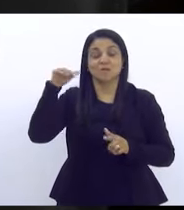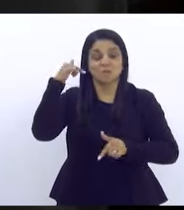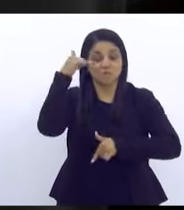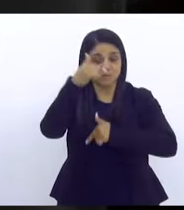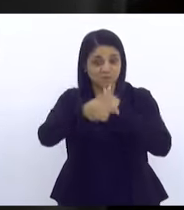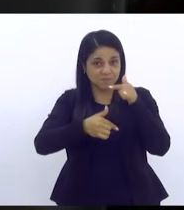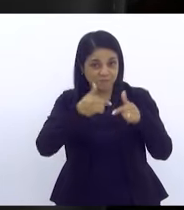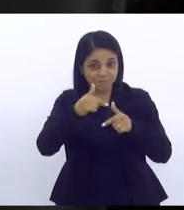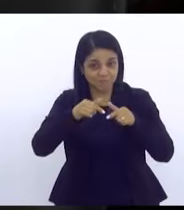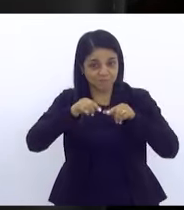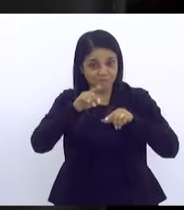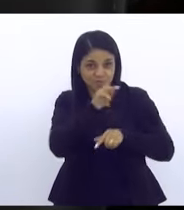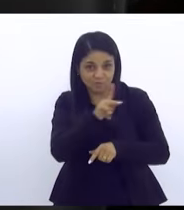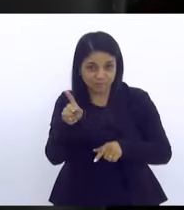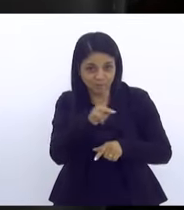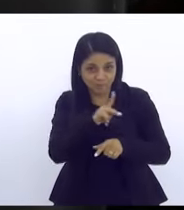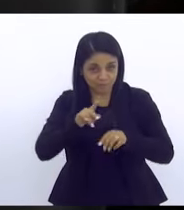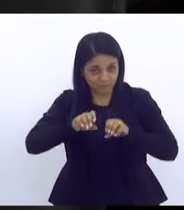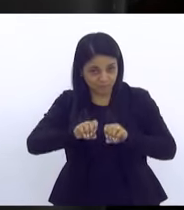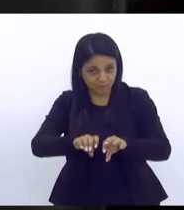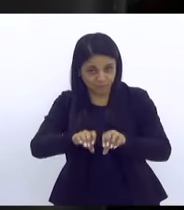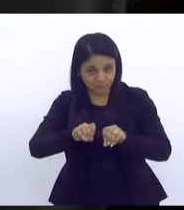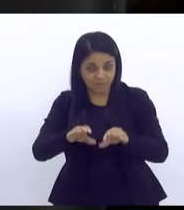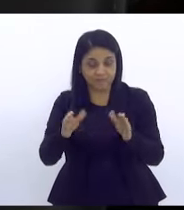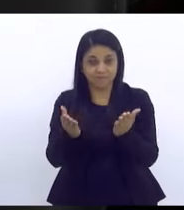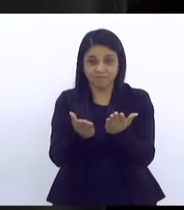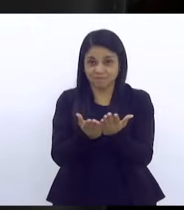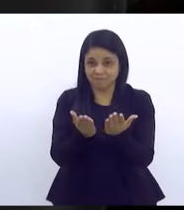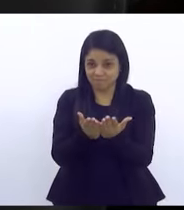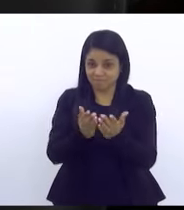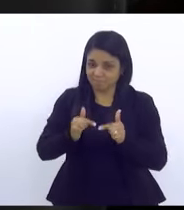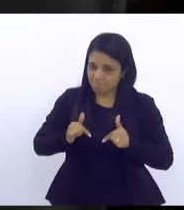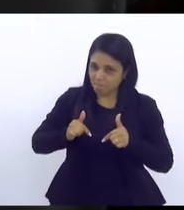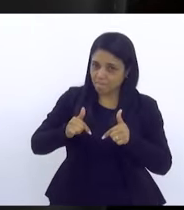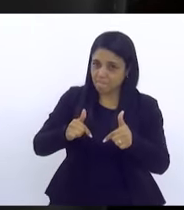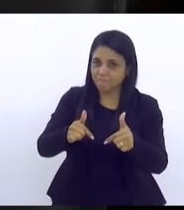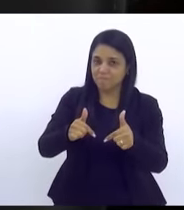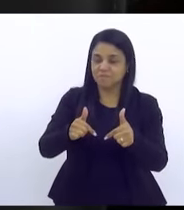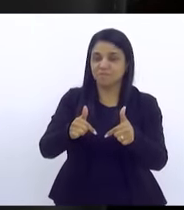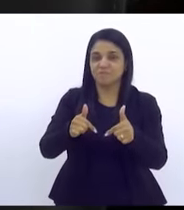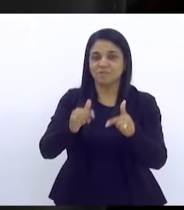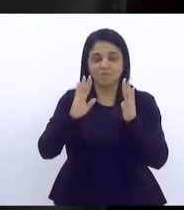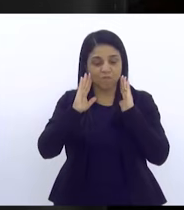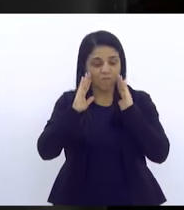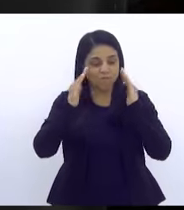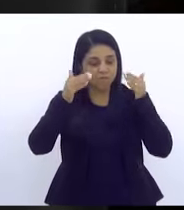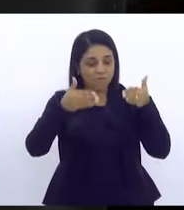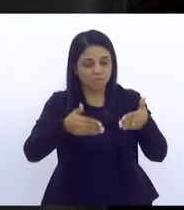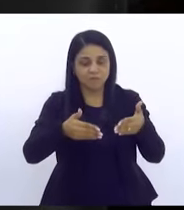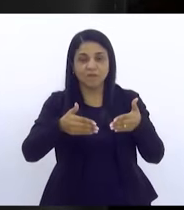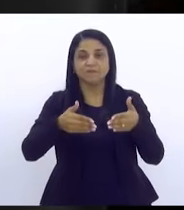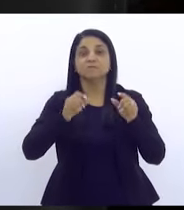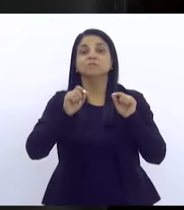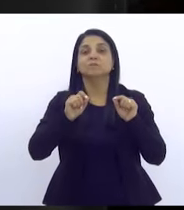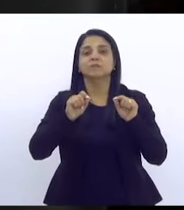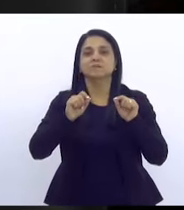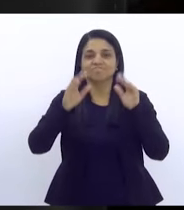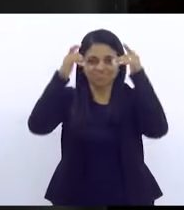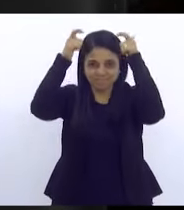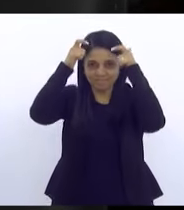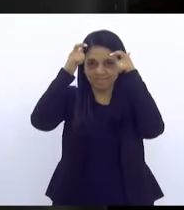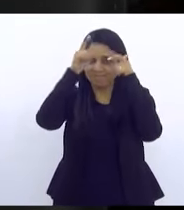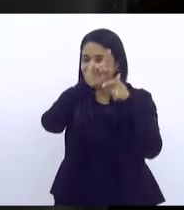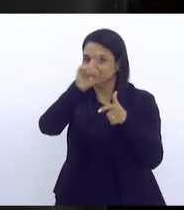educadoras de cristã se realiza, voltadas para o reino de Deus, em